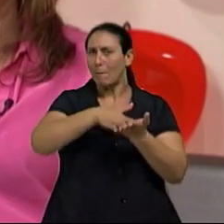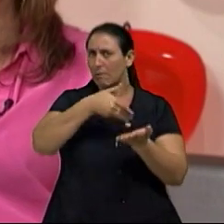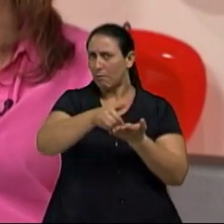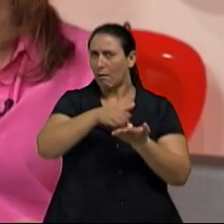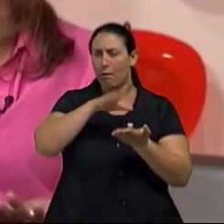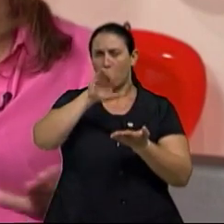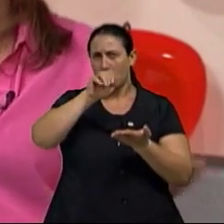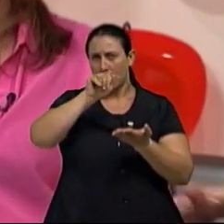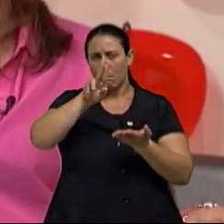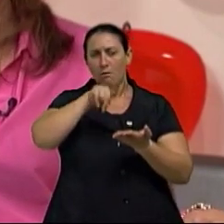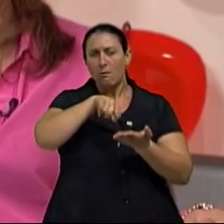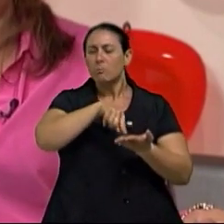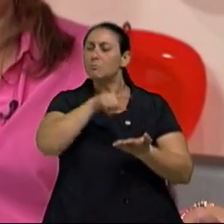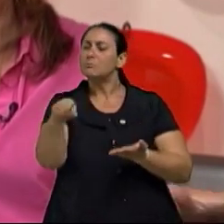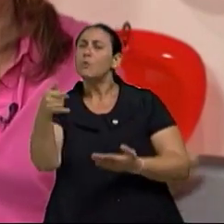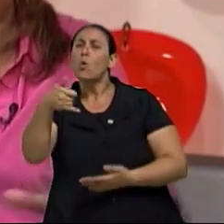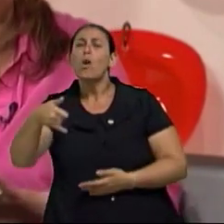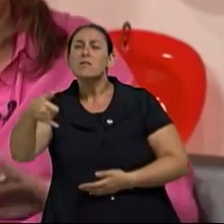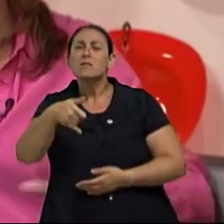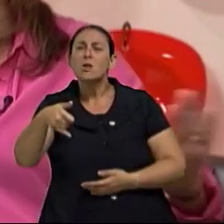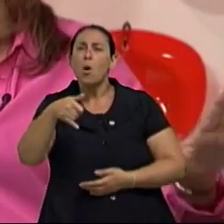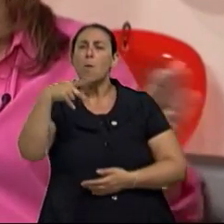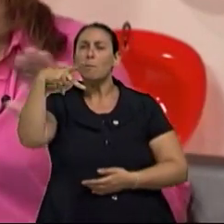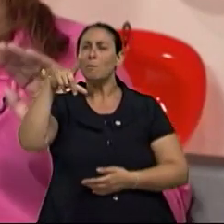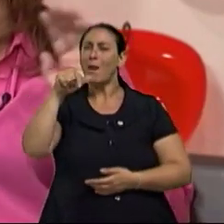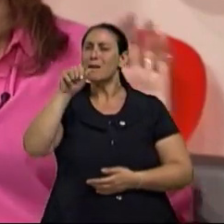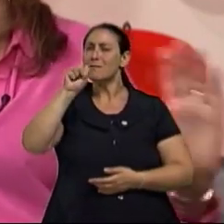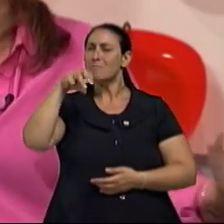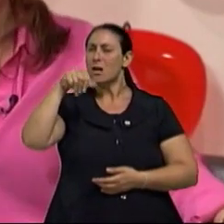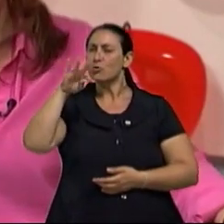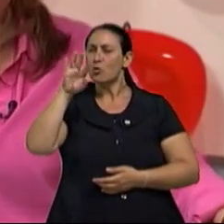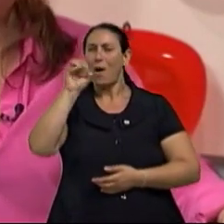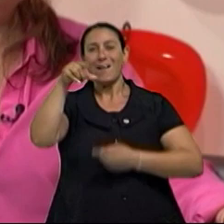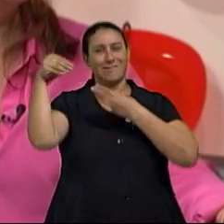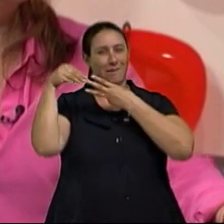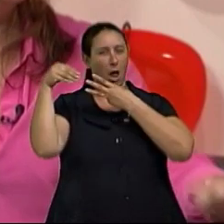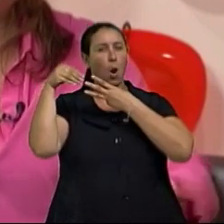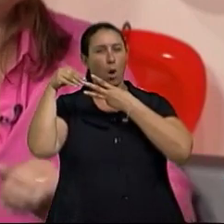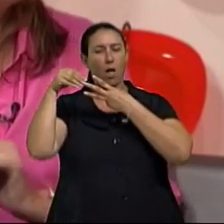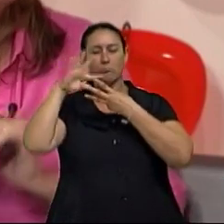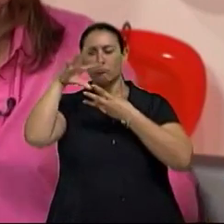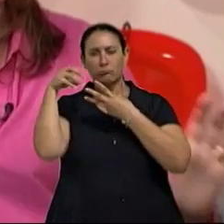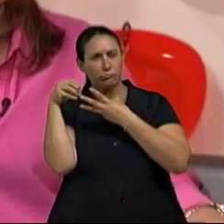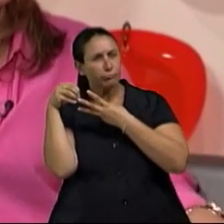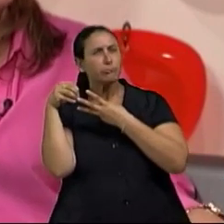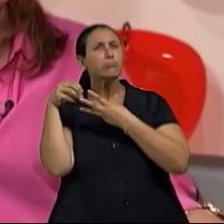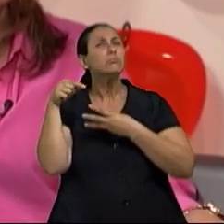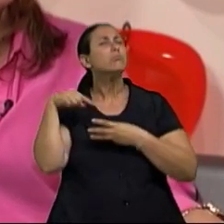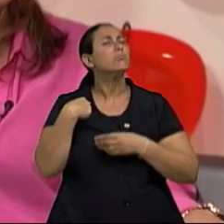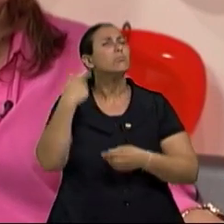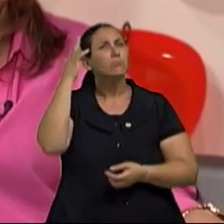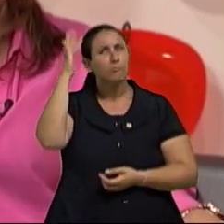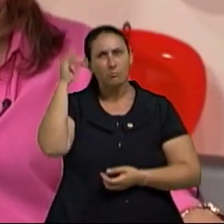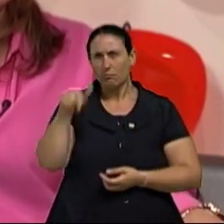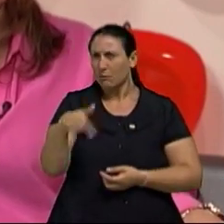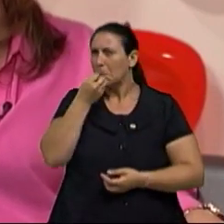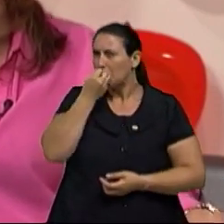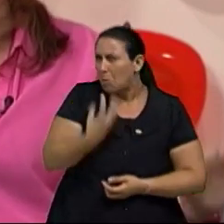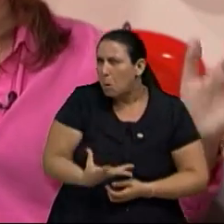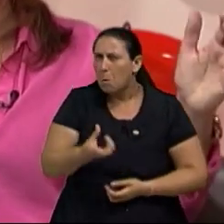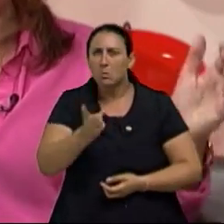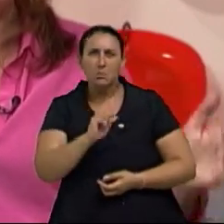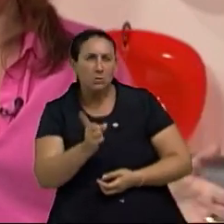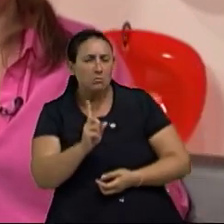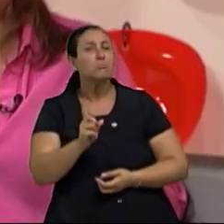colesterol plasmático, eu falei, caiu por terra tudo. Agora eu me sinto livre para falar de todos os